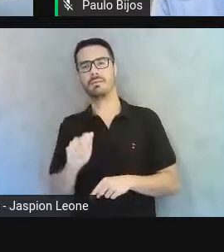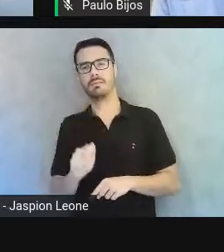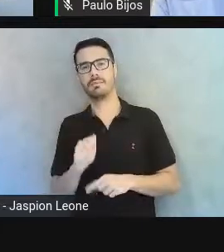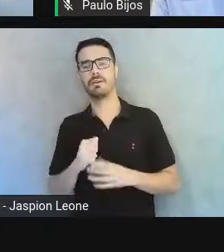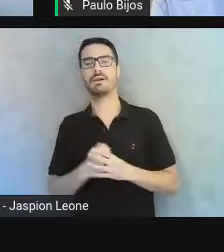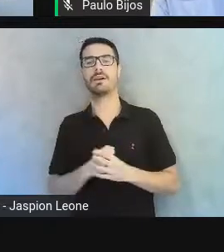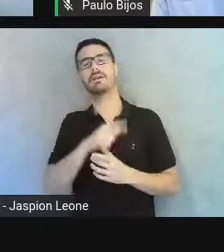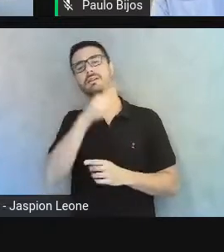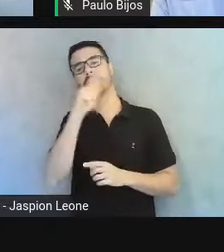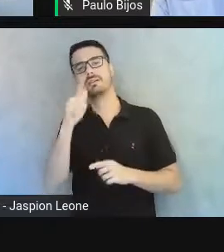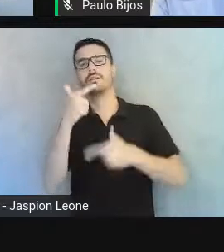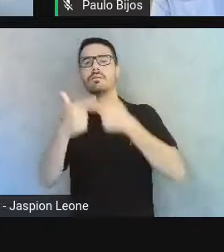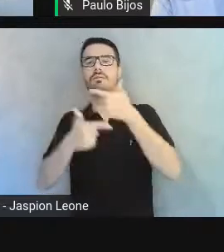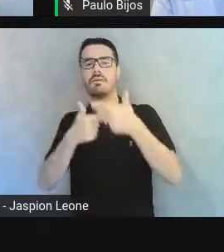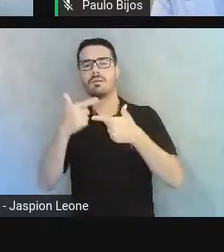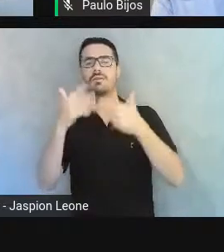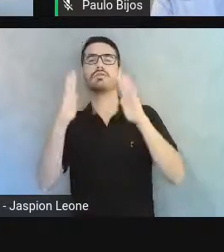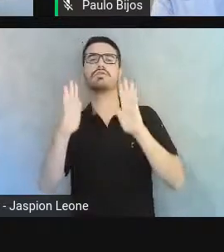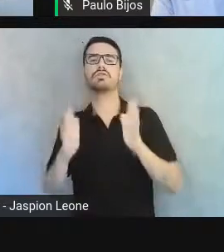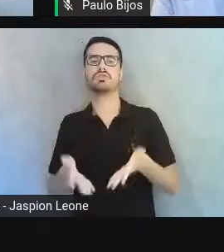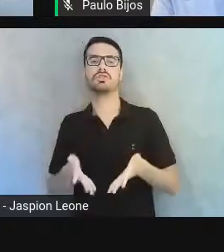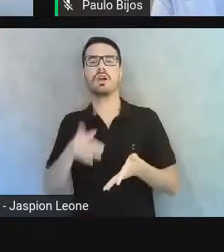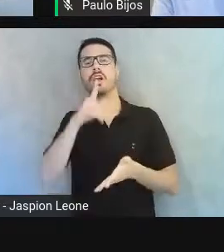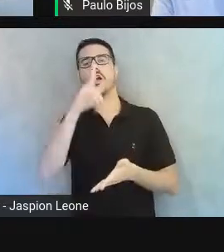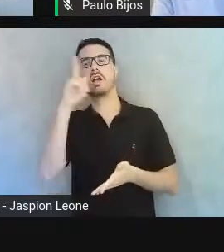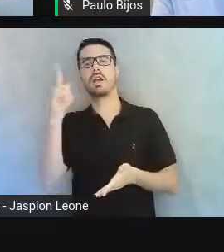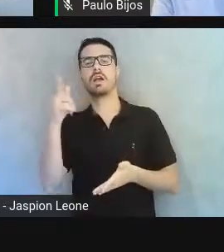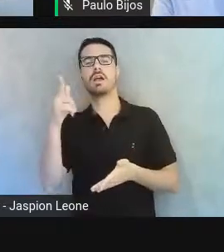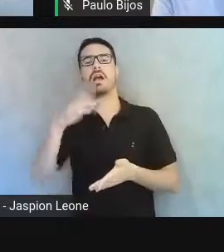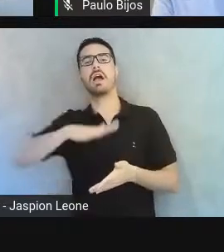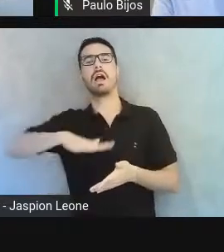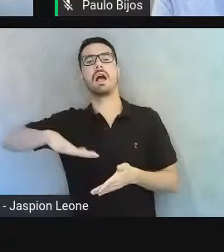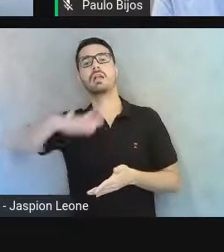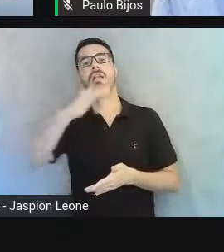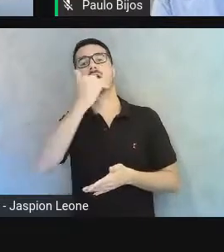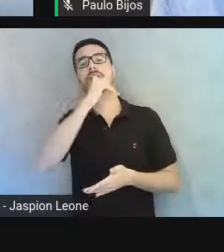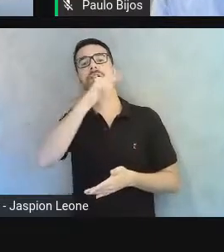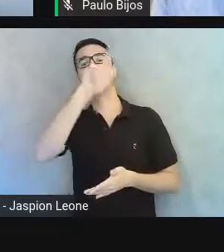Paraná, né? A Companhia de Energia do querido Estado do Paraná.